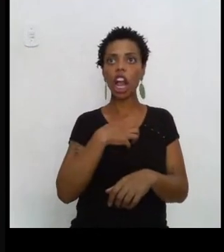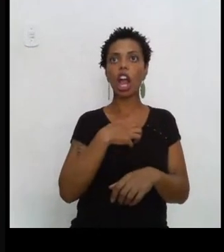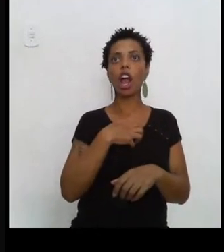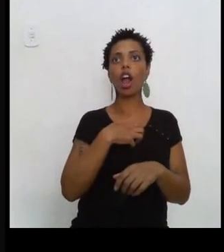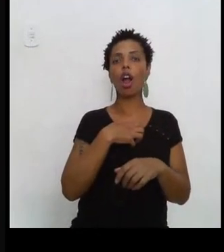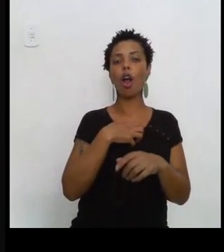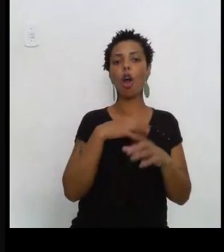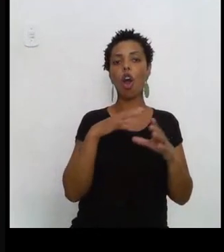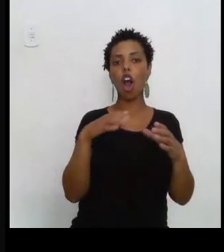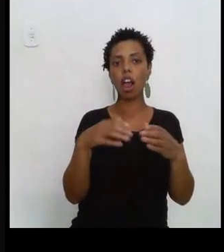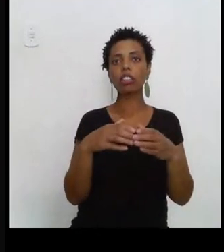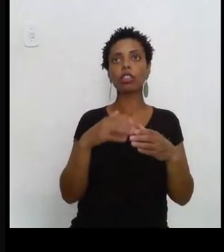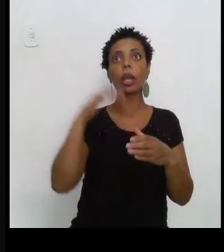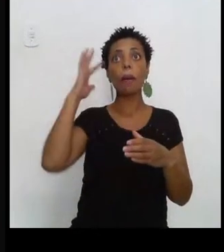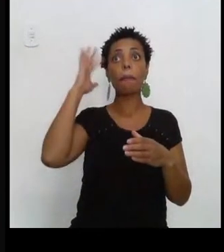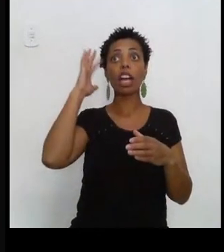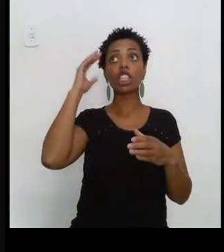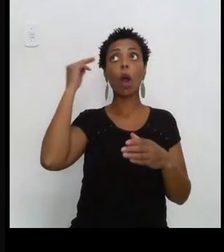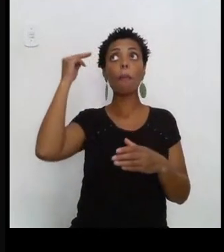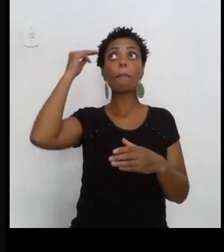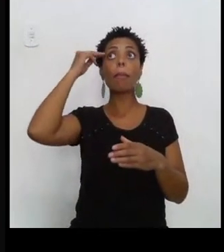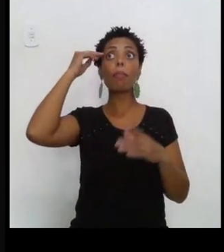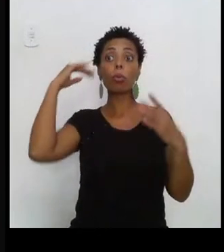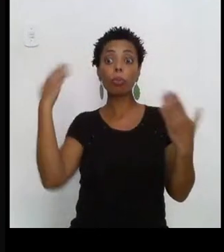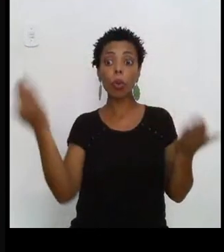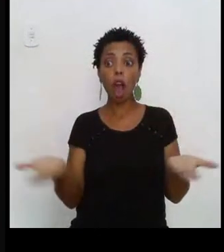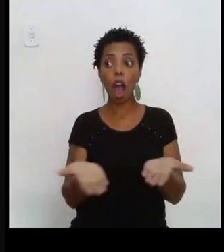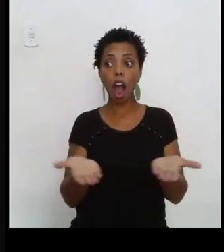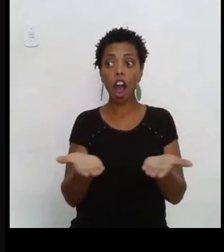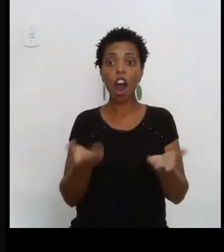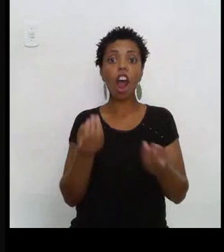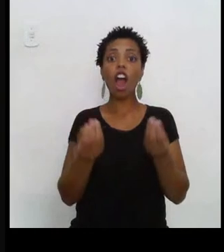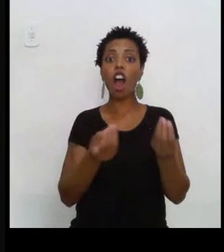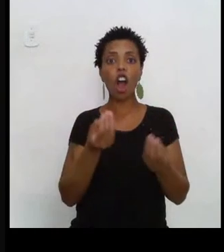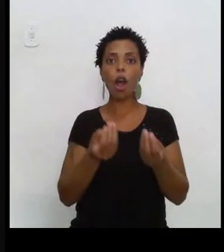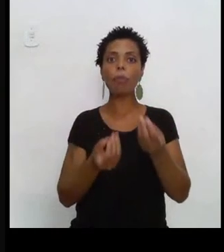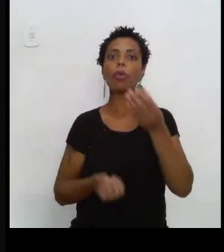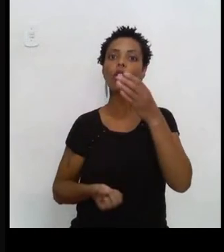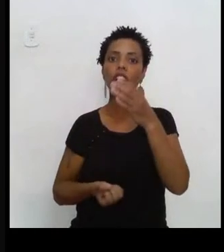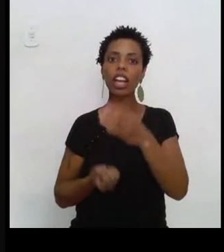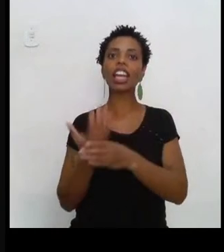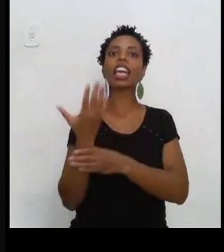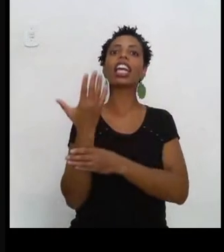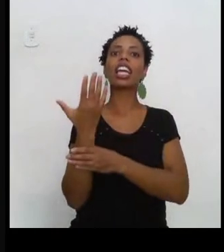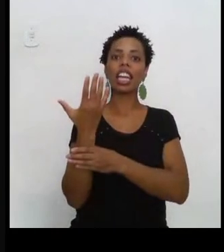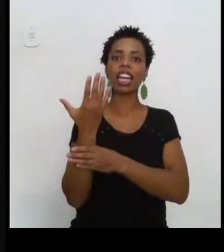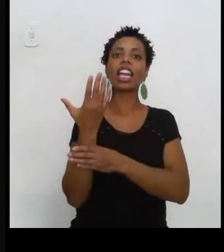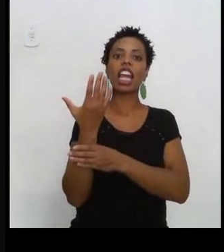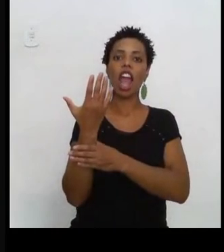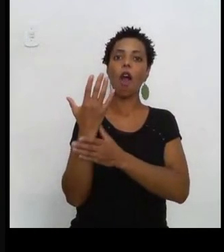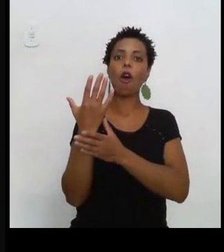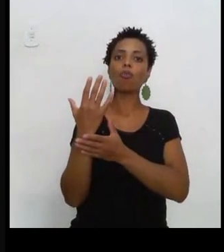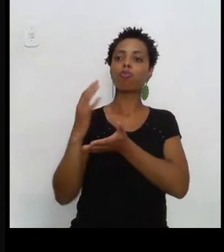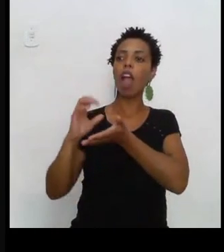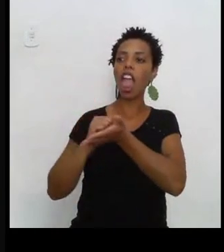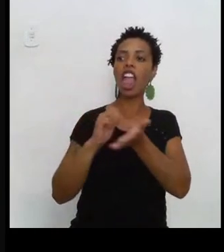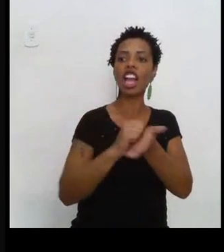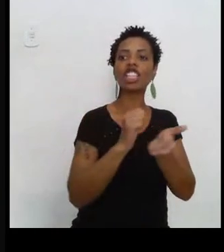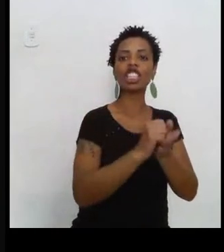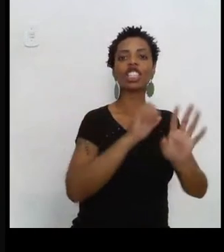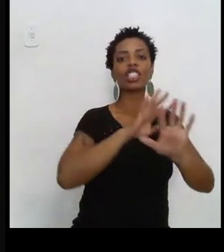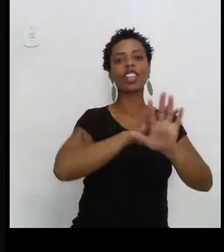aceleración de um possível artigo excitante e e essa muito regada a